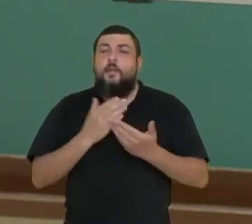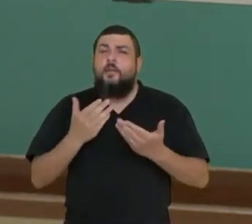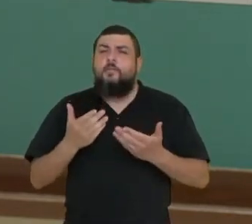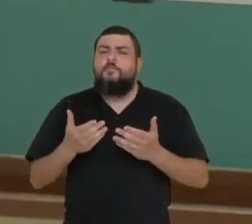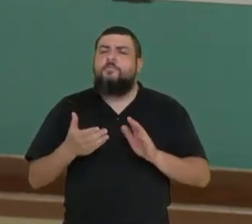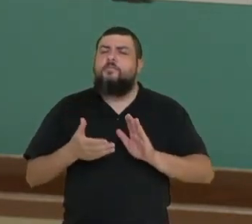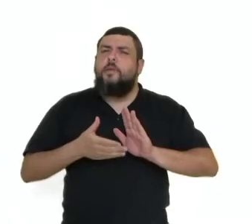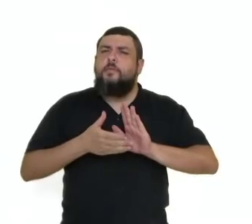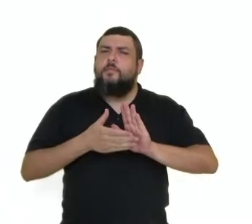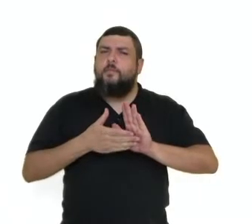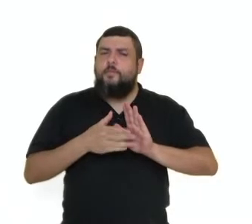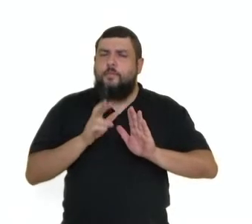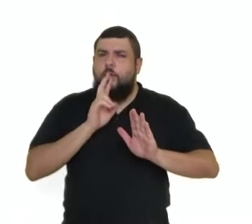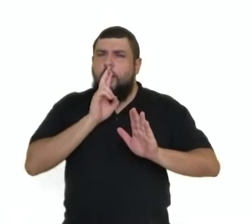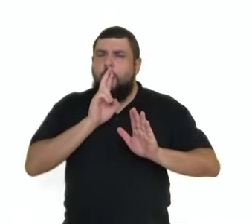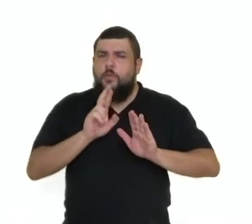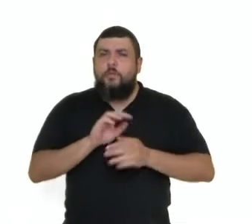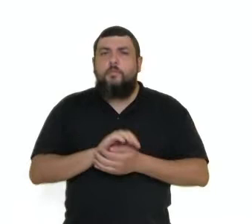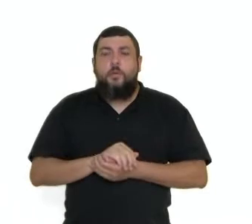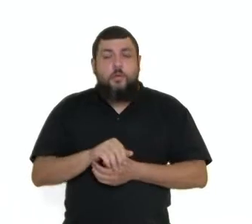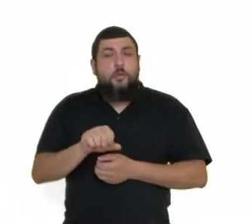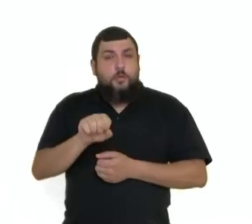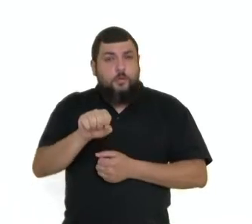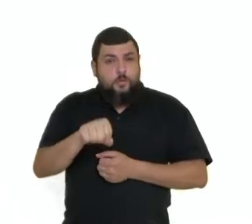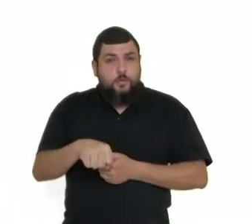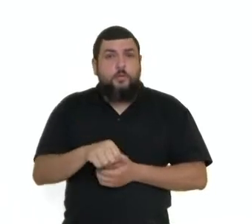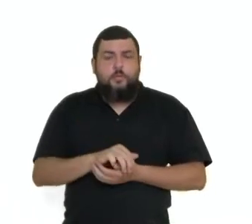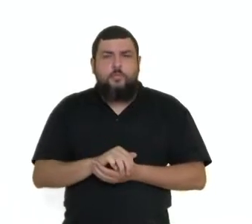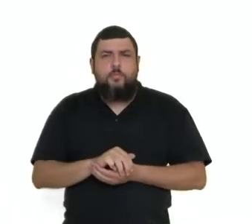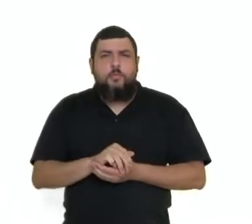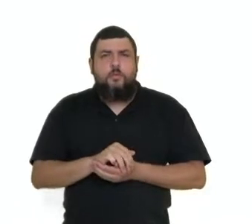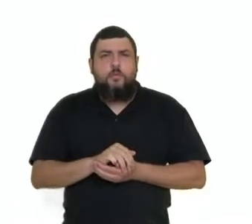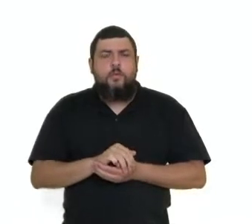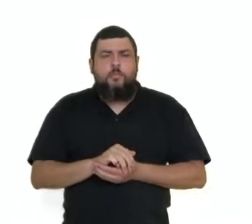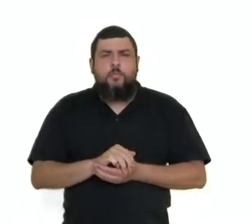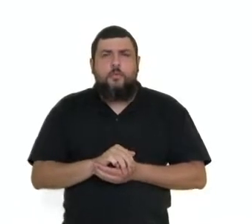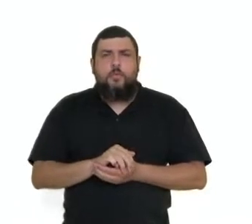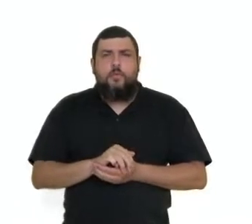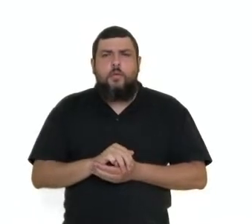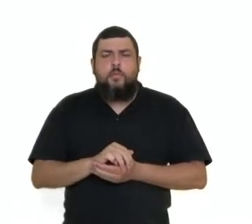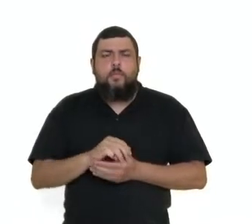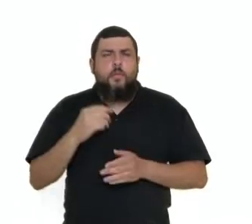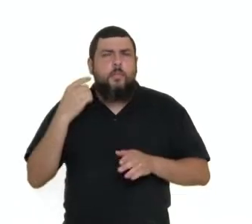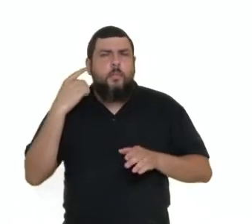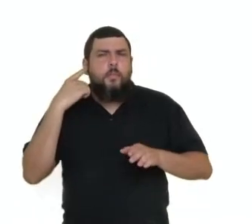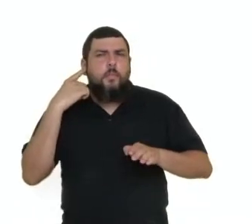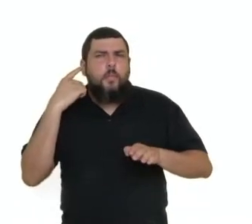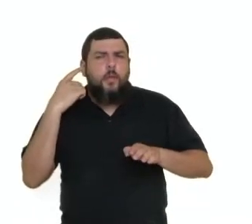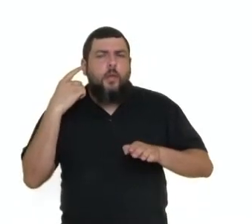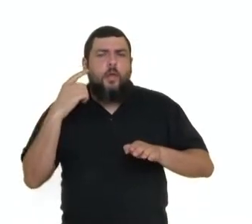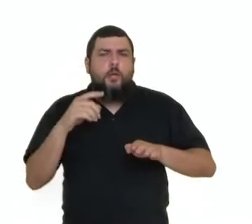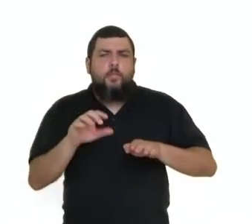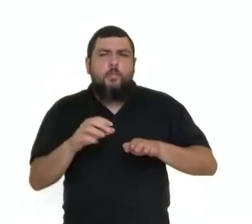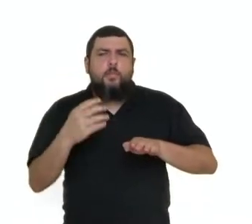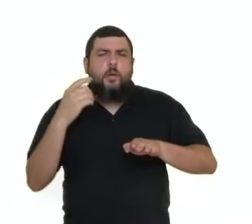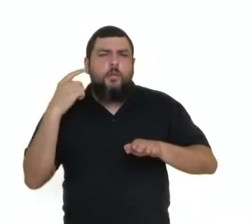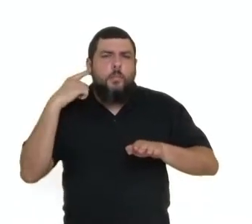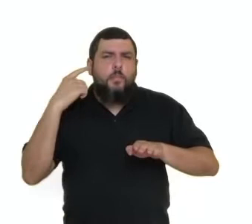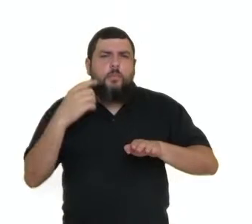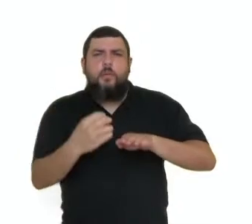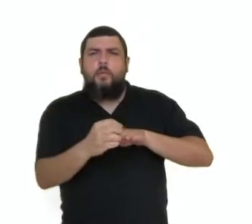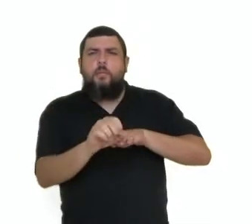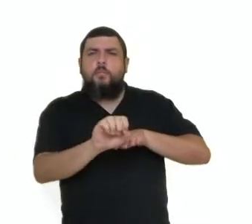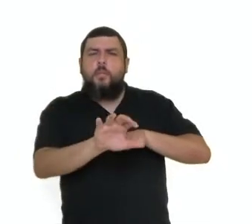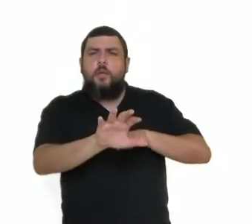resposta. A resposta é sim, para todos os casos. No caso do rádio e os faróis, a energia consumida veio da bateria, mas a energia